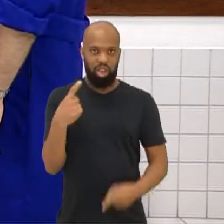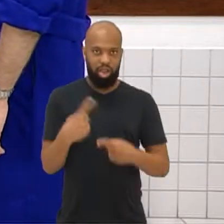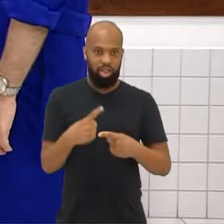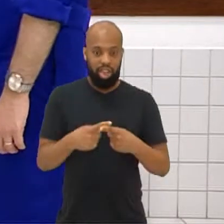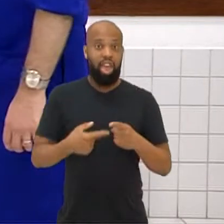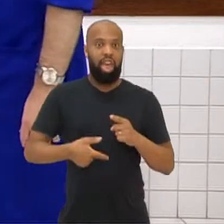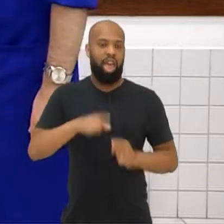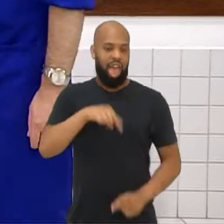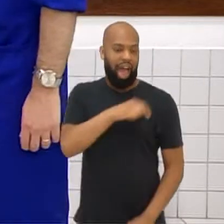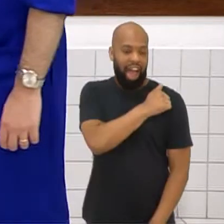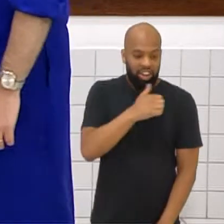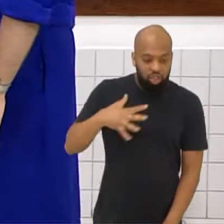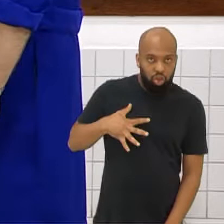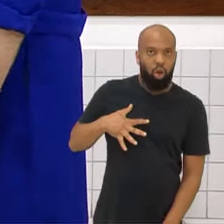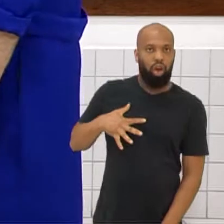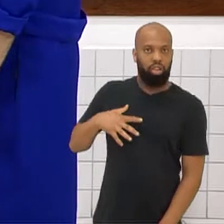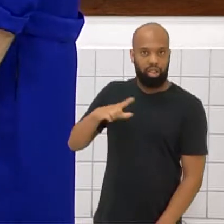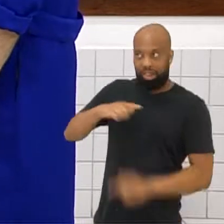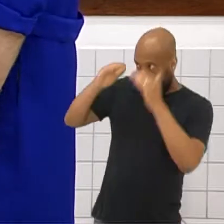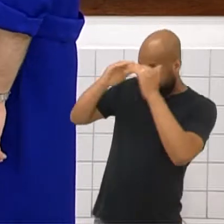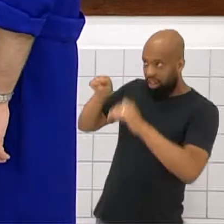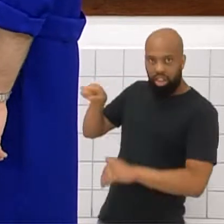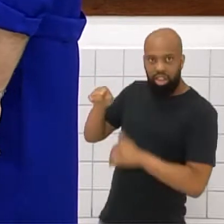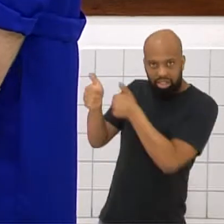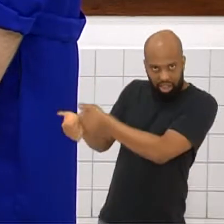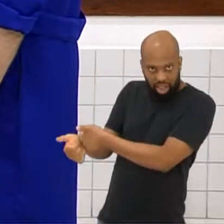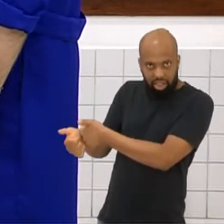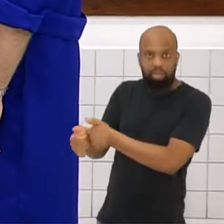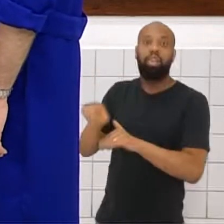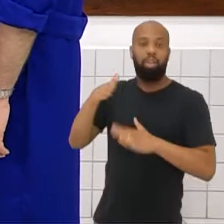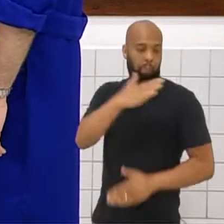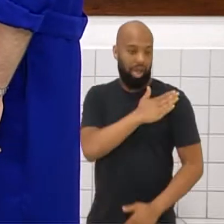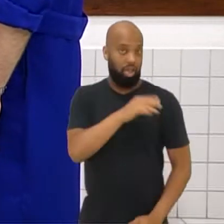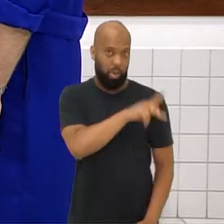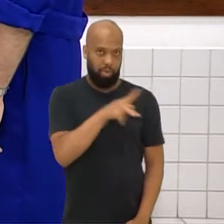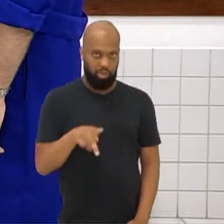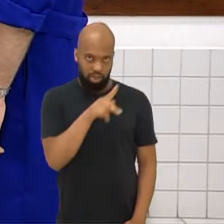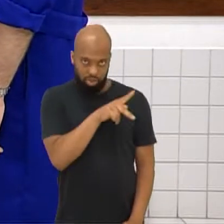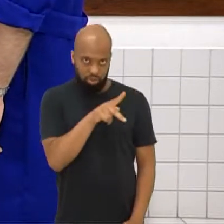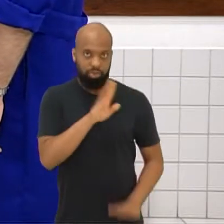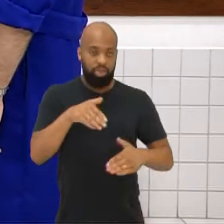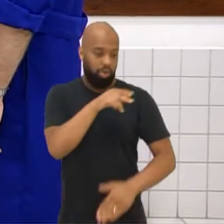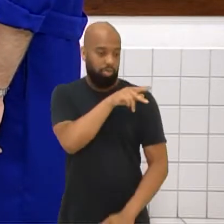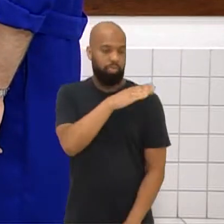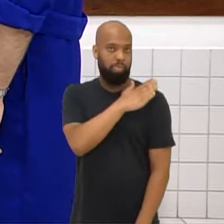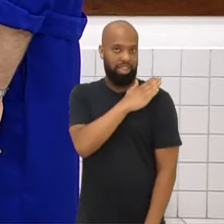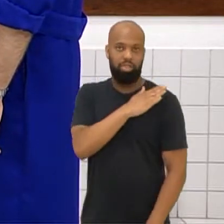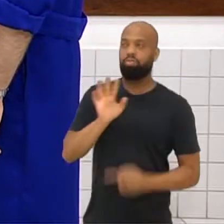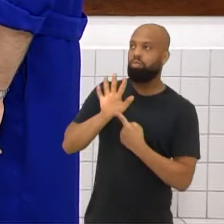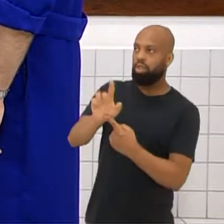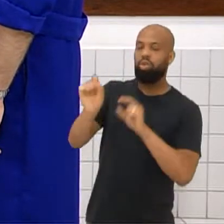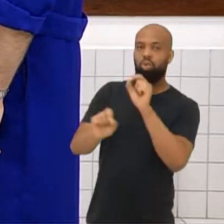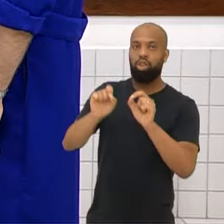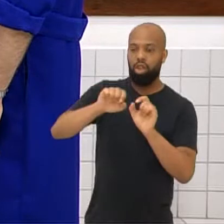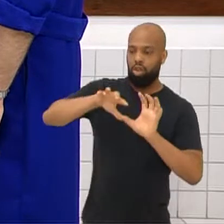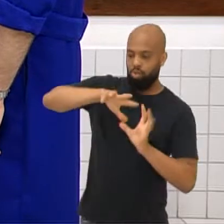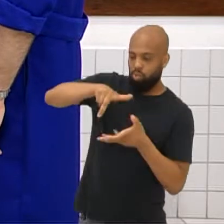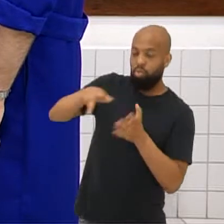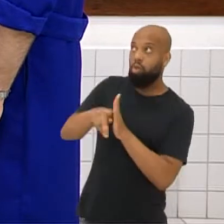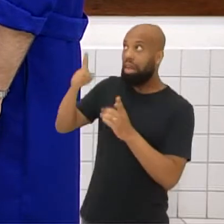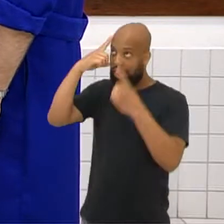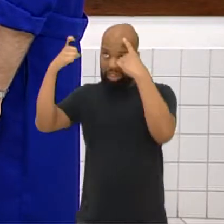mestre do Aristóteles. O Aristóteles é mais novinho. O Platão está apontando para o mundo das ideias, né? Para aquela questão, por exemplo,